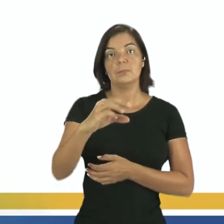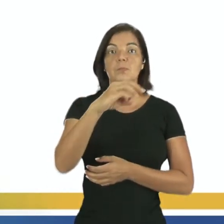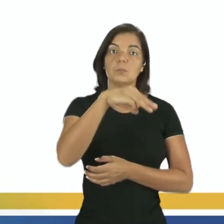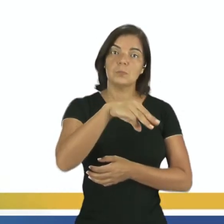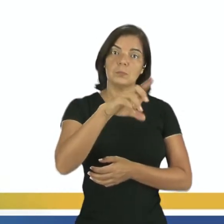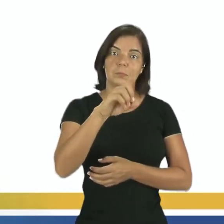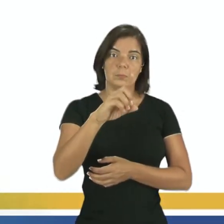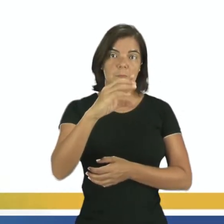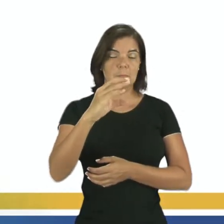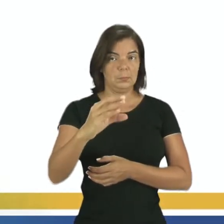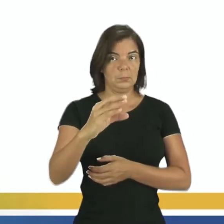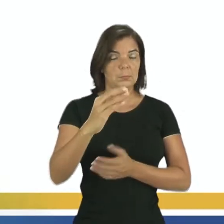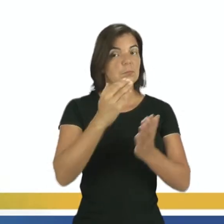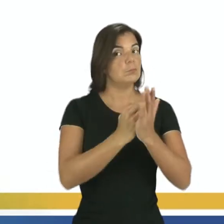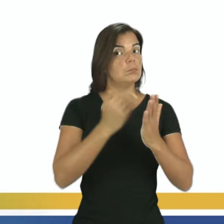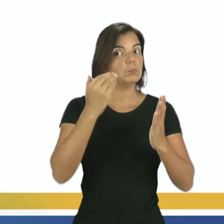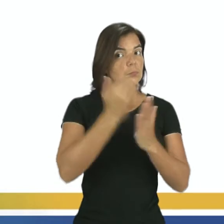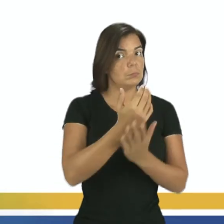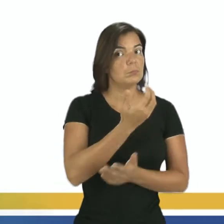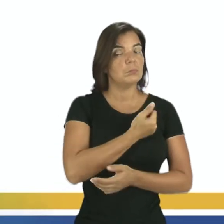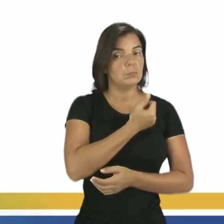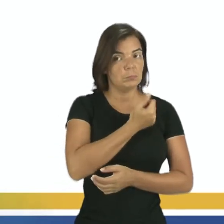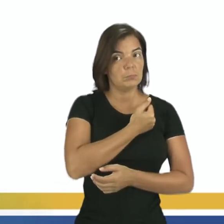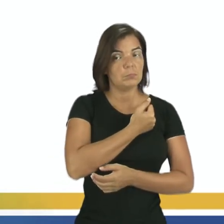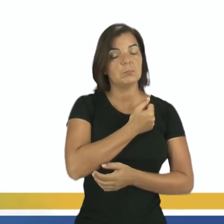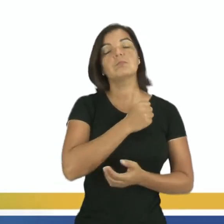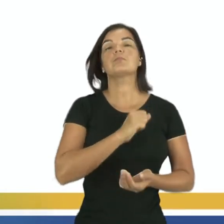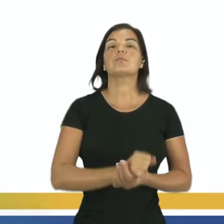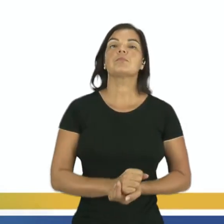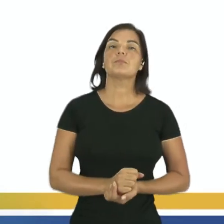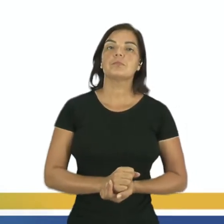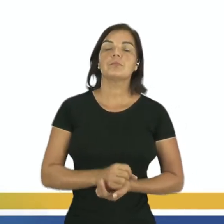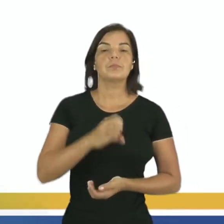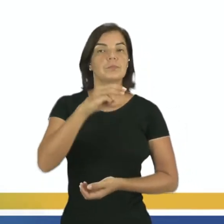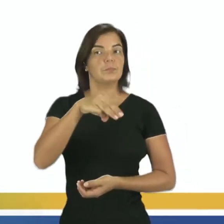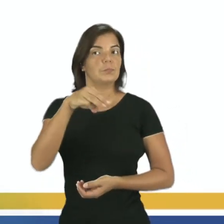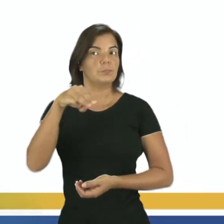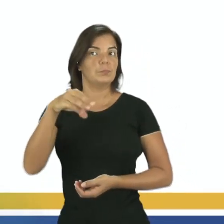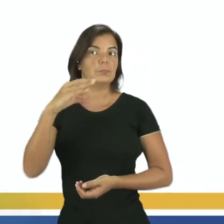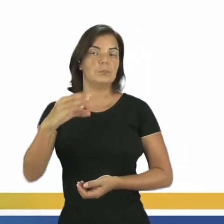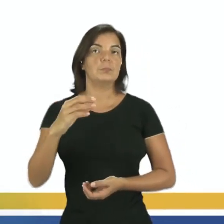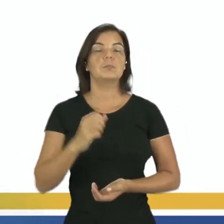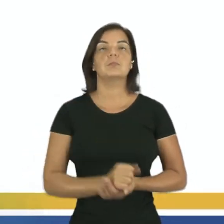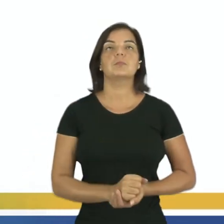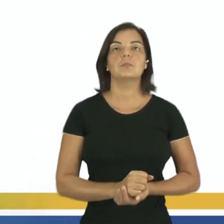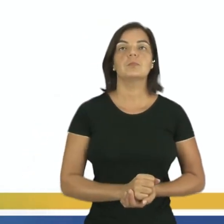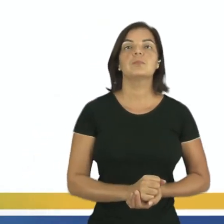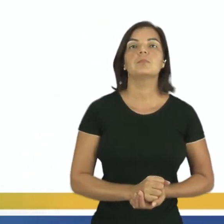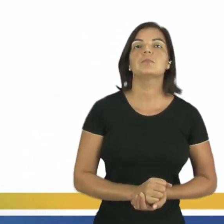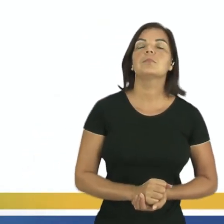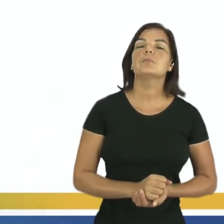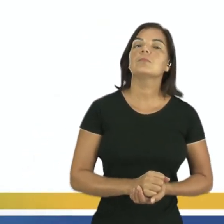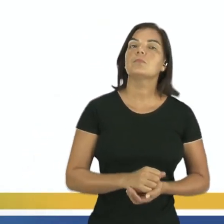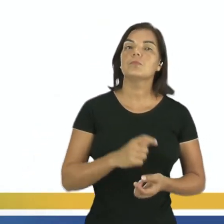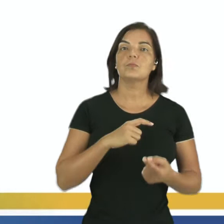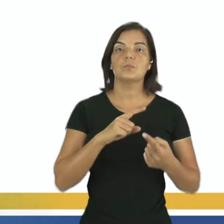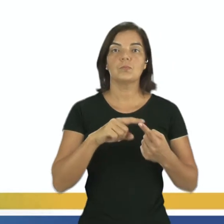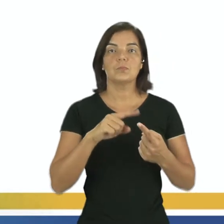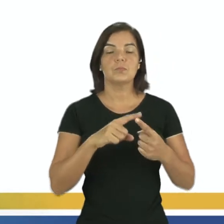MDC, máximo divisor comum, a gente usou MDC. E aqui vai ser MMC. MMC tem a ver